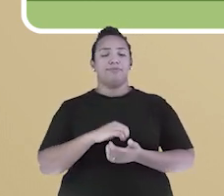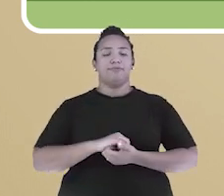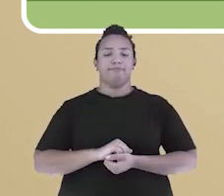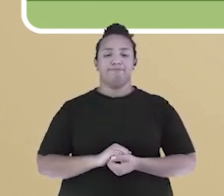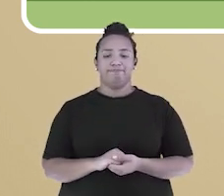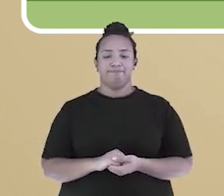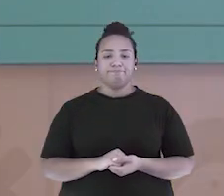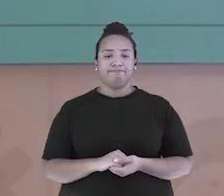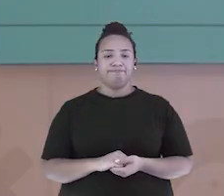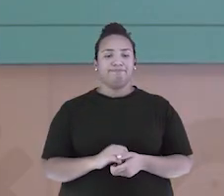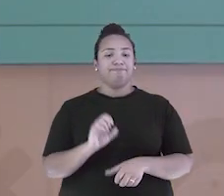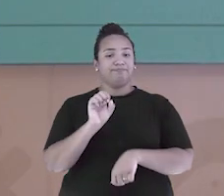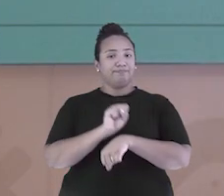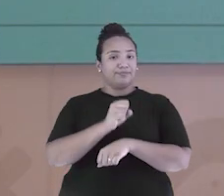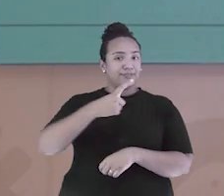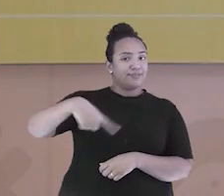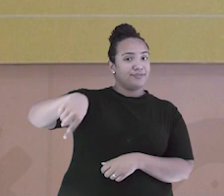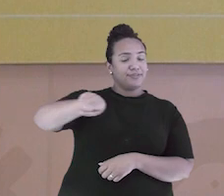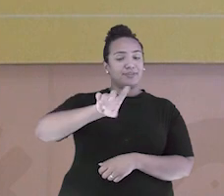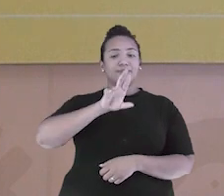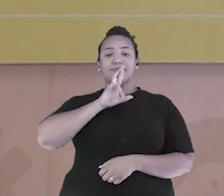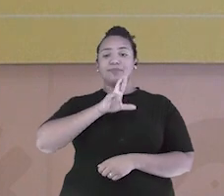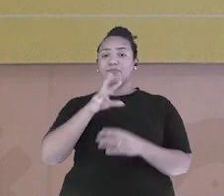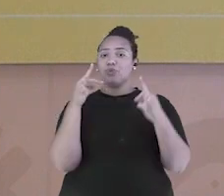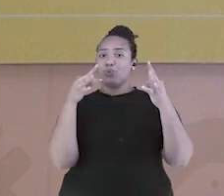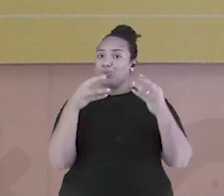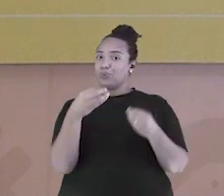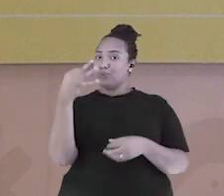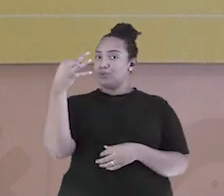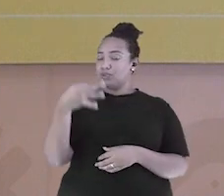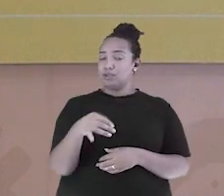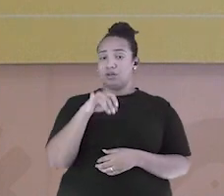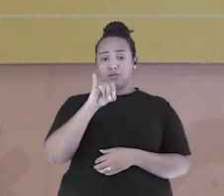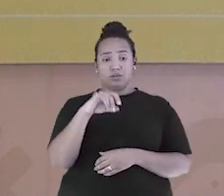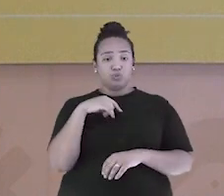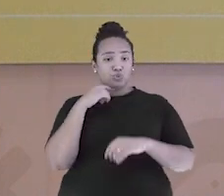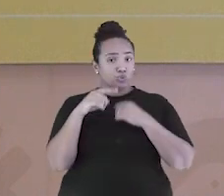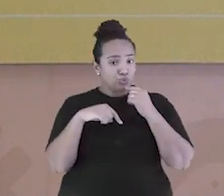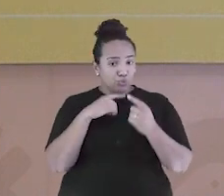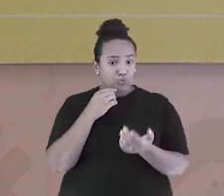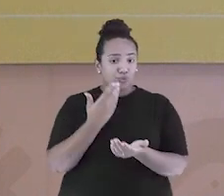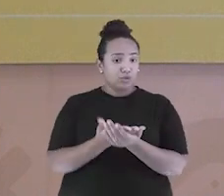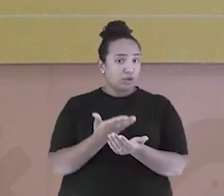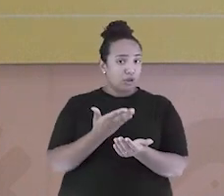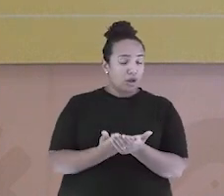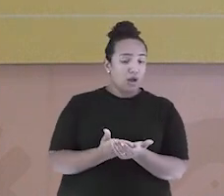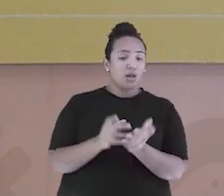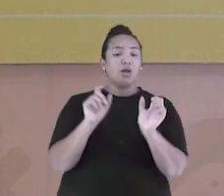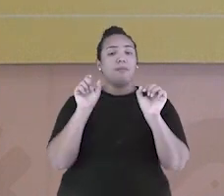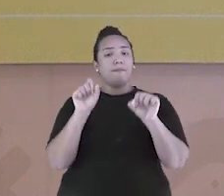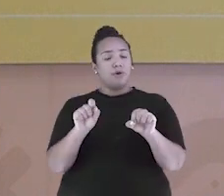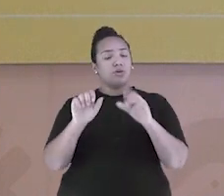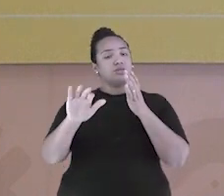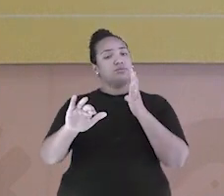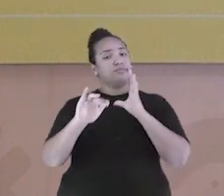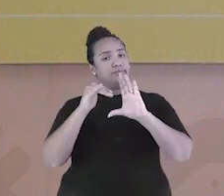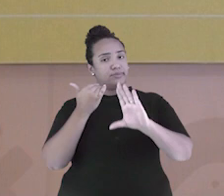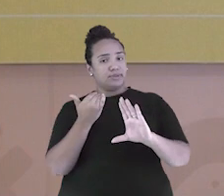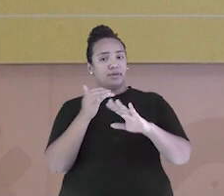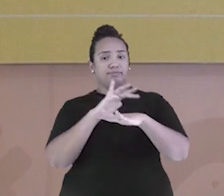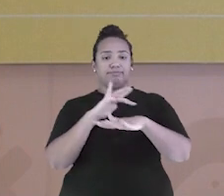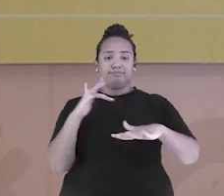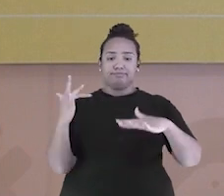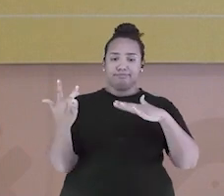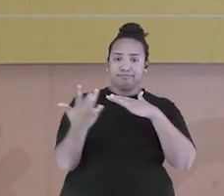sociais do território. Espero que tenham acertado as questões. Caso haja alguma dúvida na aula de hoje, é só nos enviar